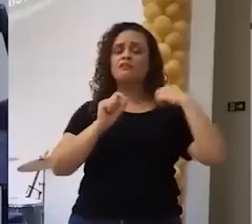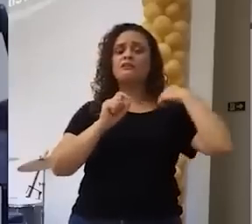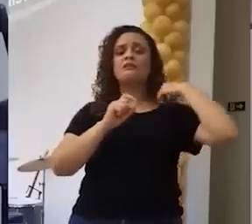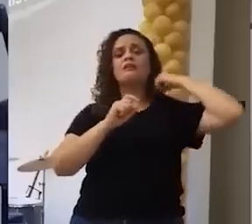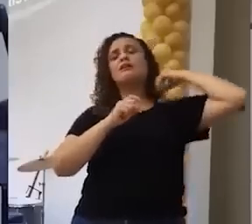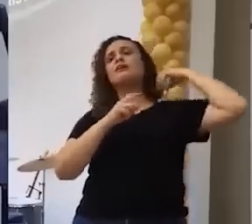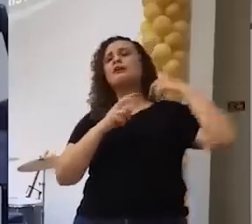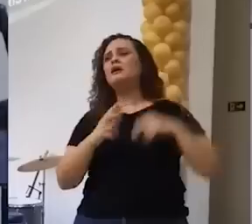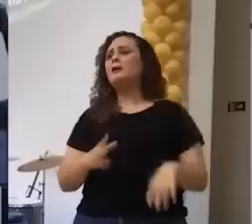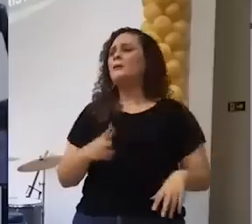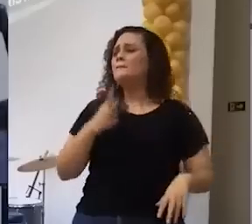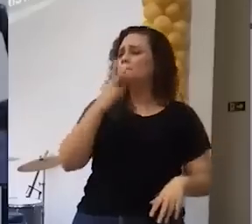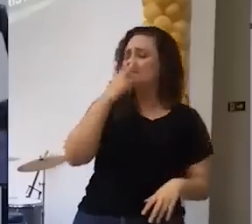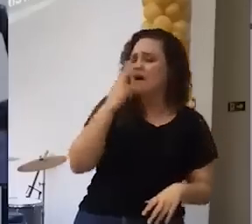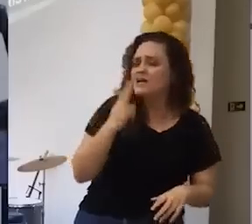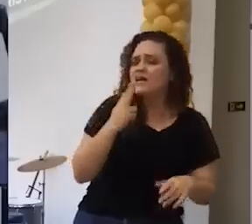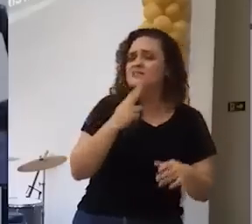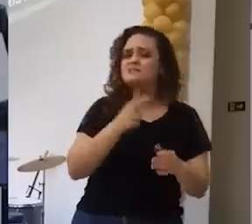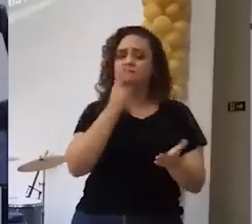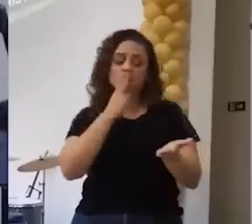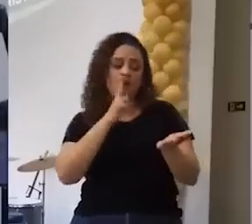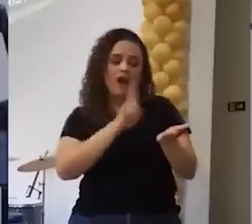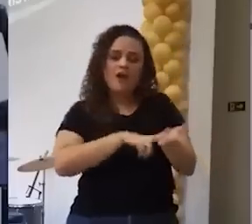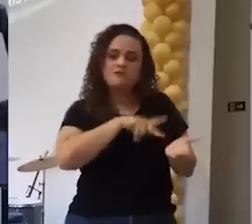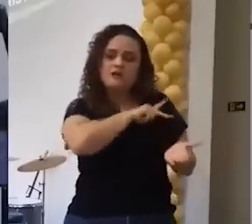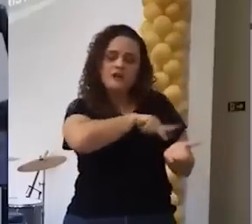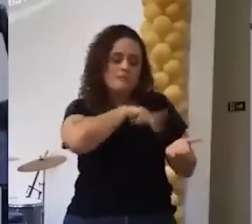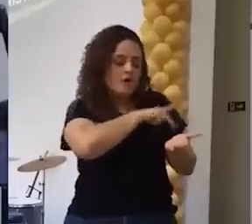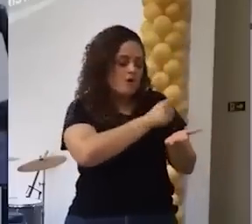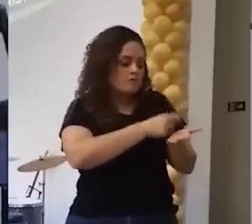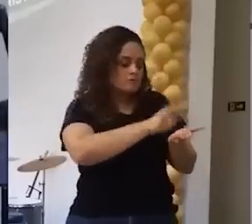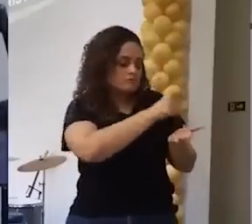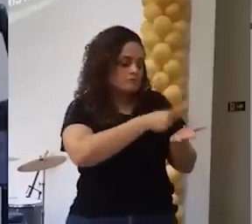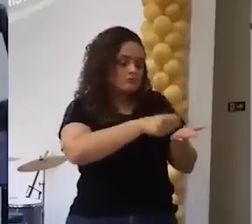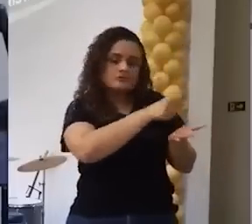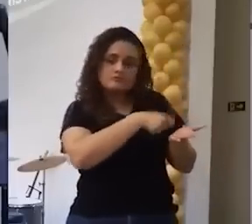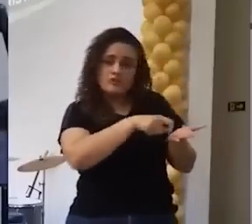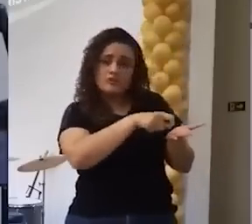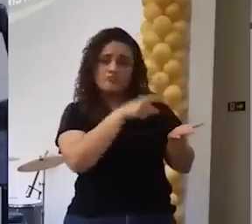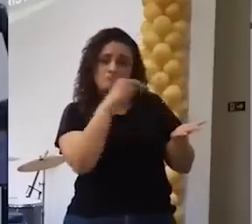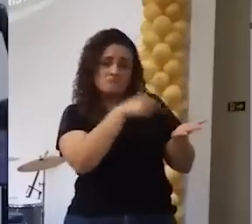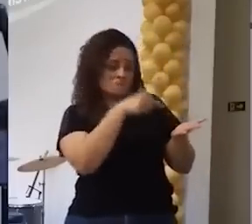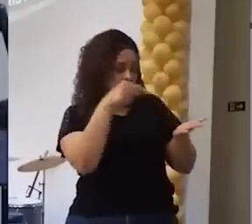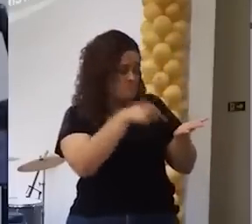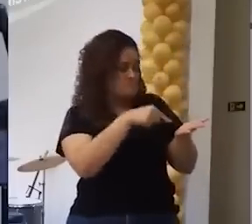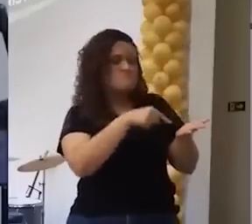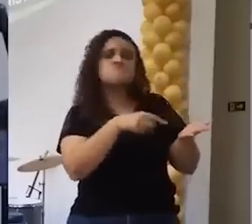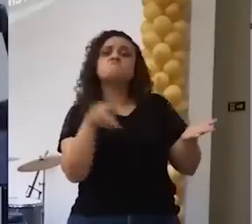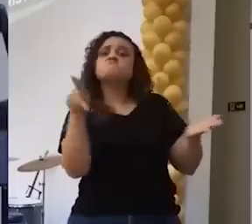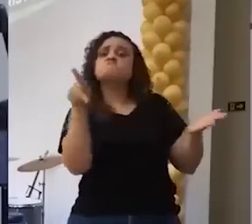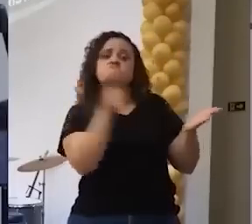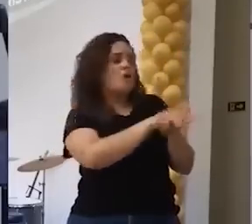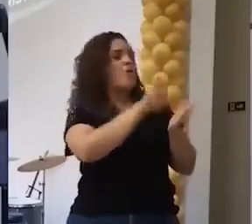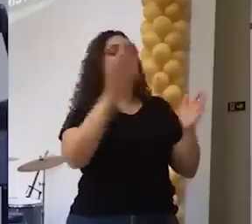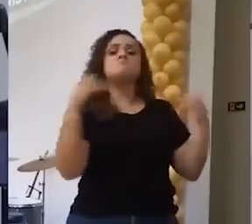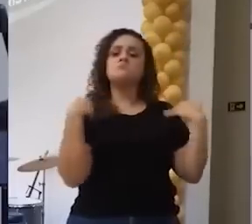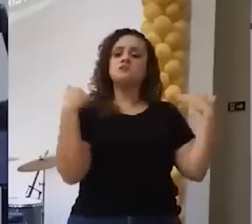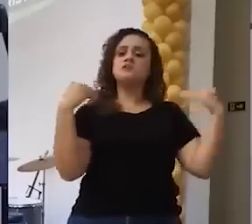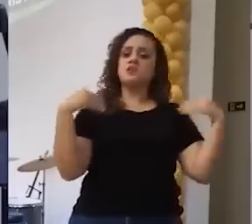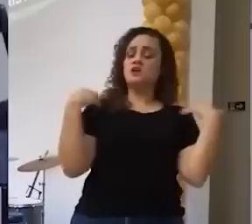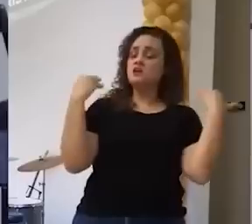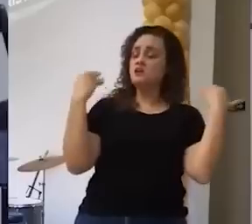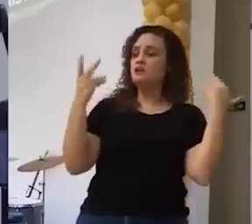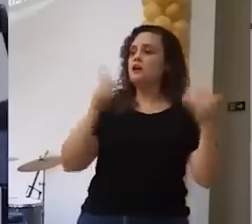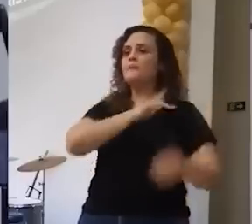Parece-nos que esta carta que Paulo escreveu, que é a carta da alegria, Paulo levanta e aponta